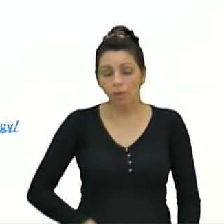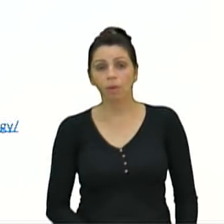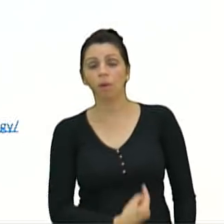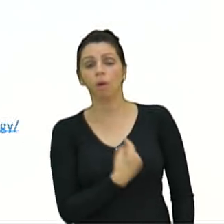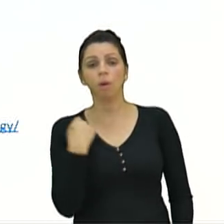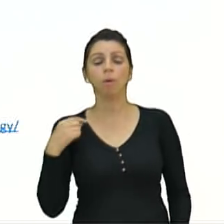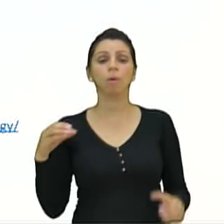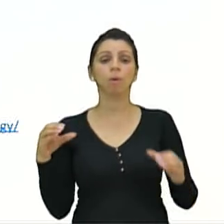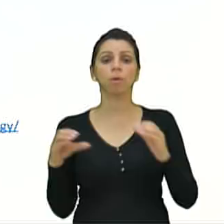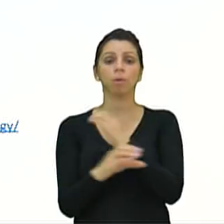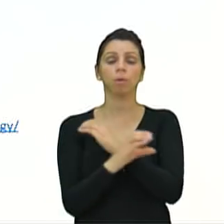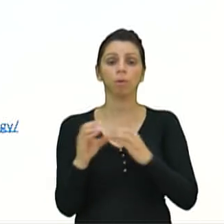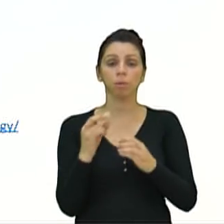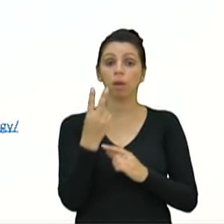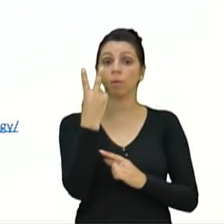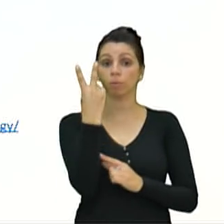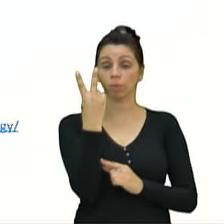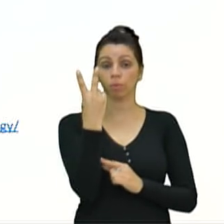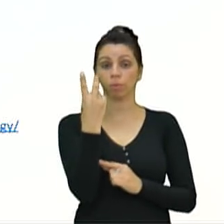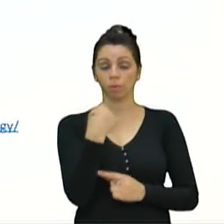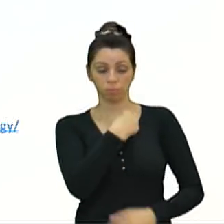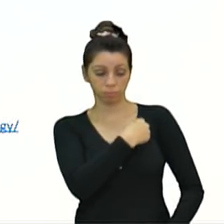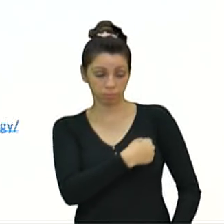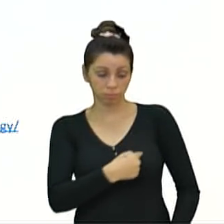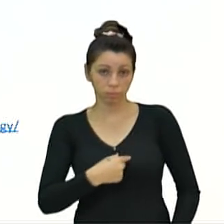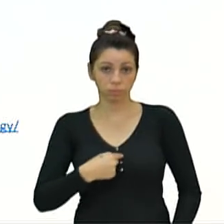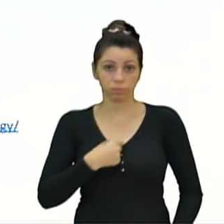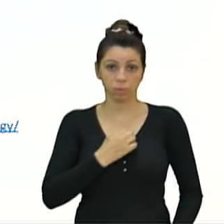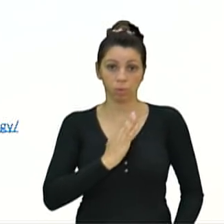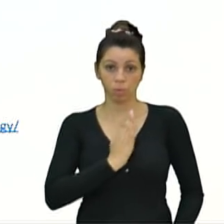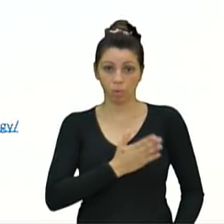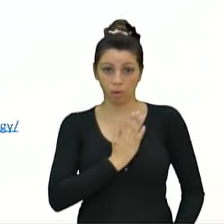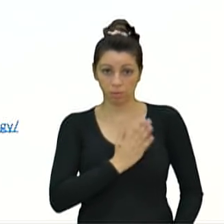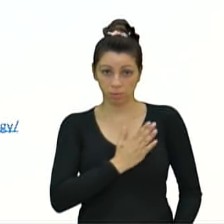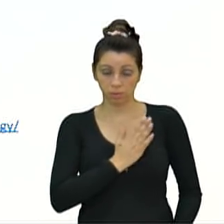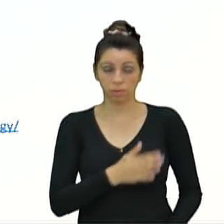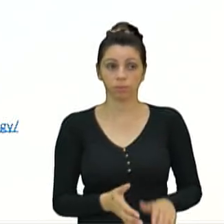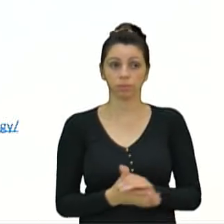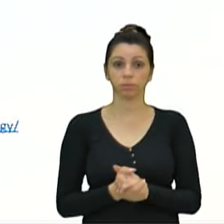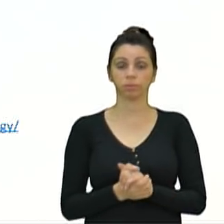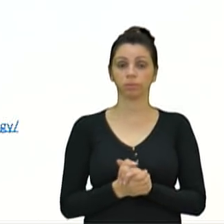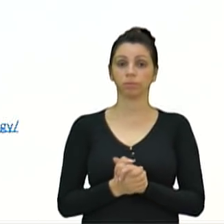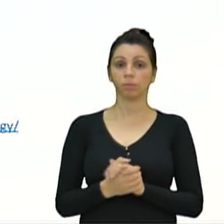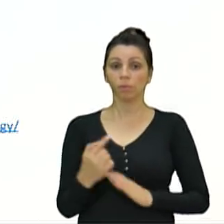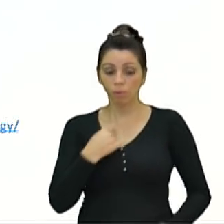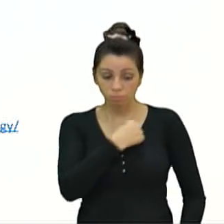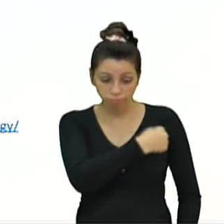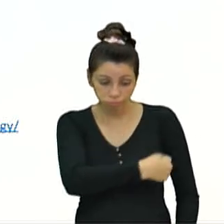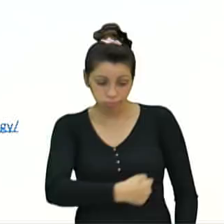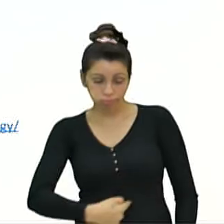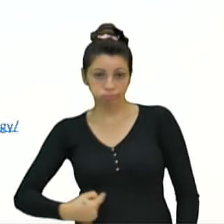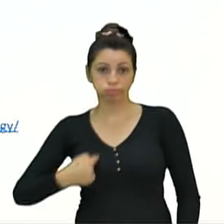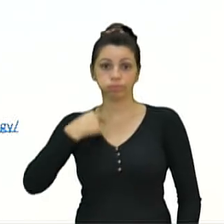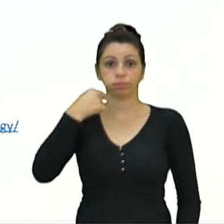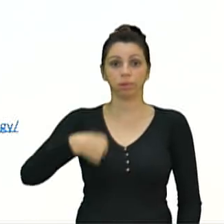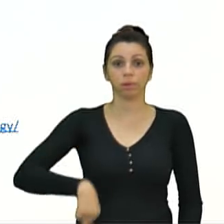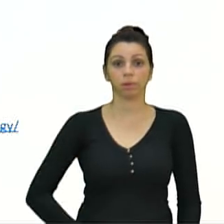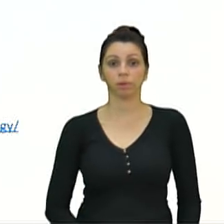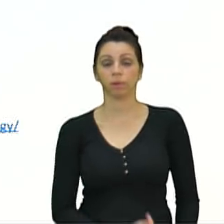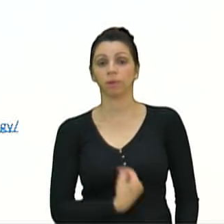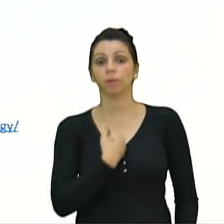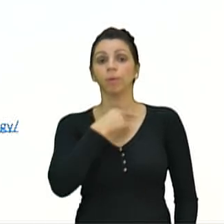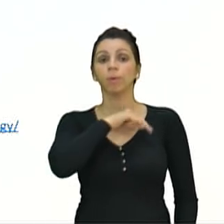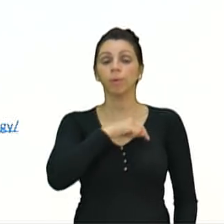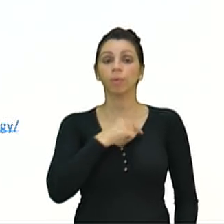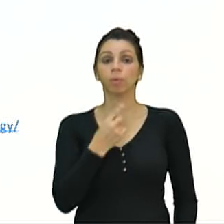passar 2 vezes por dentro do coração, tá? Então, para que o sangue dê uma volta completa no corpo, ele passa